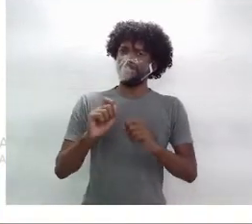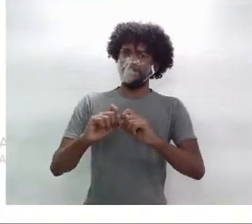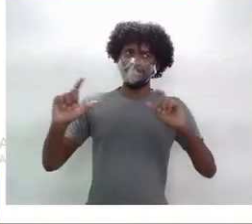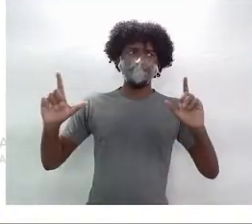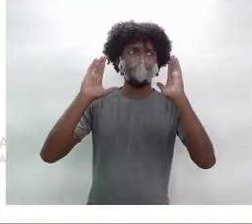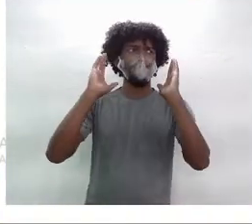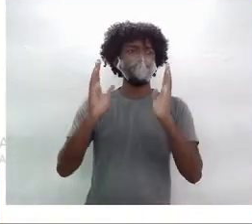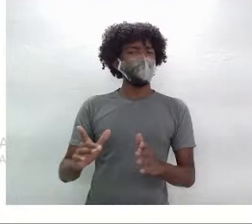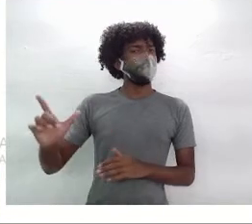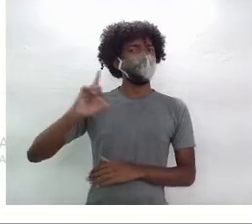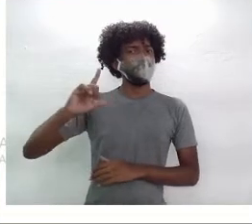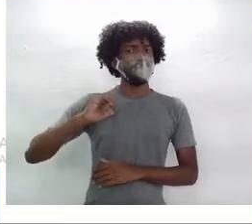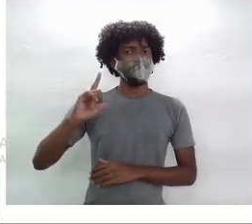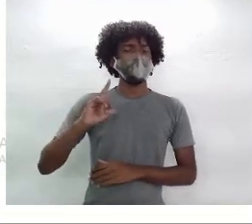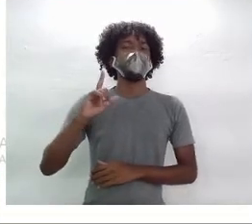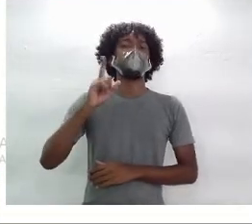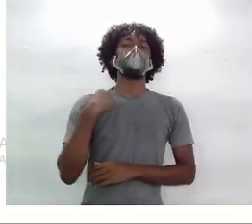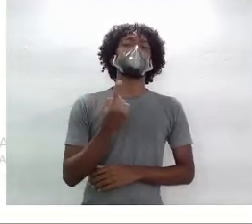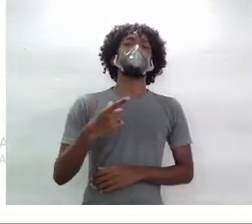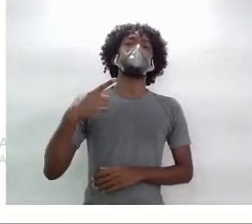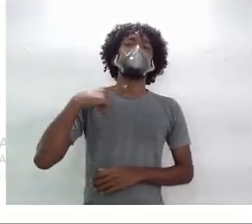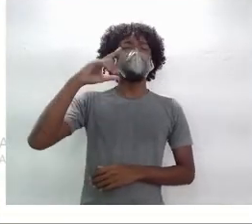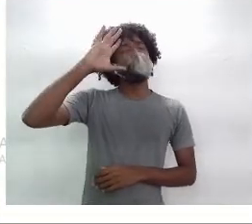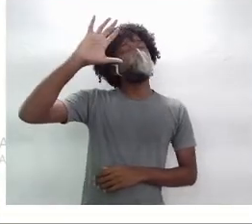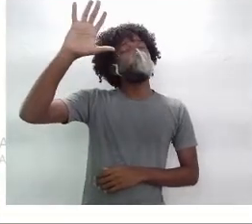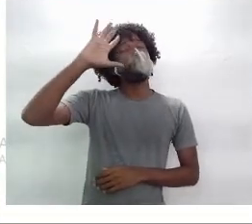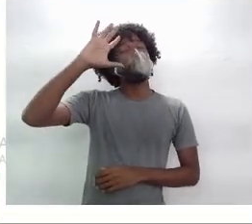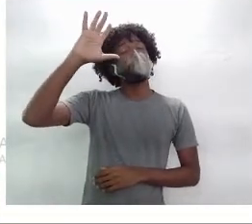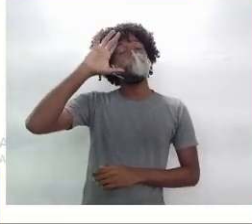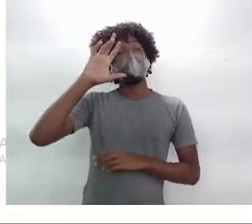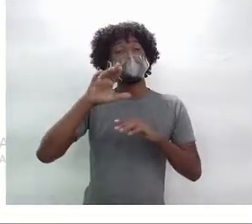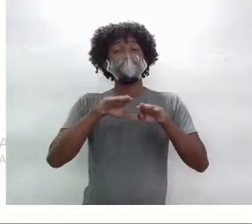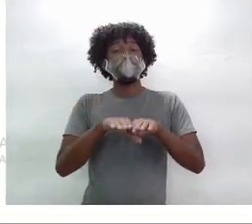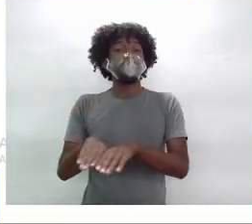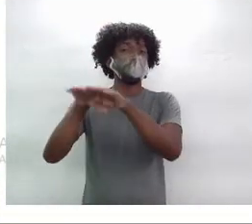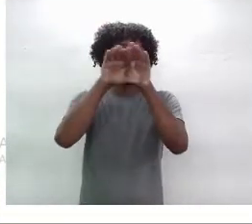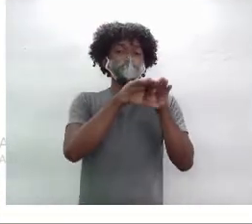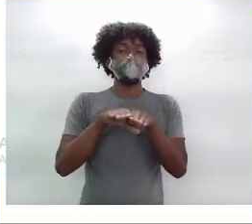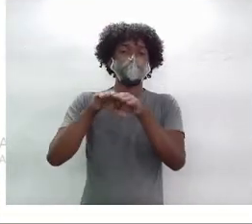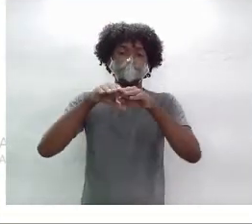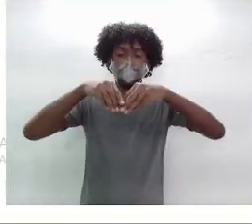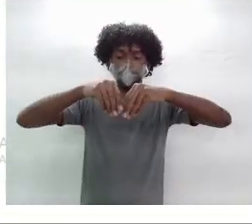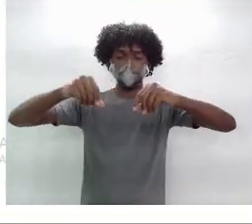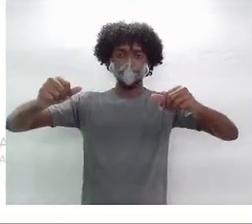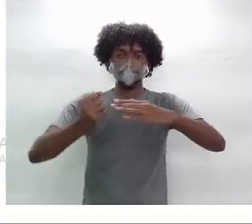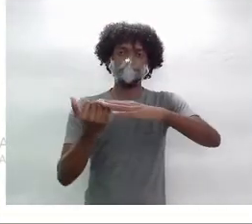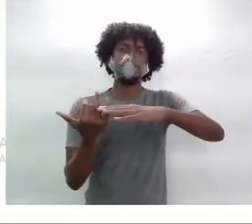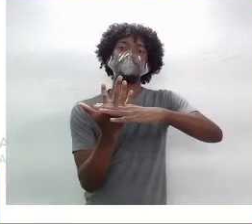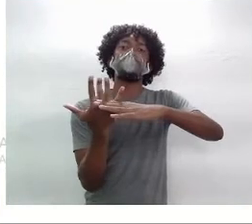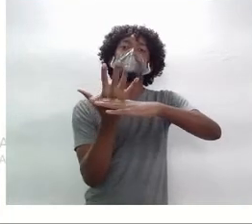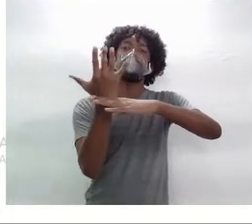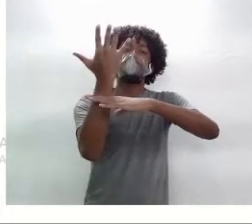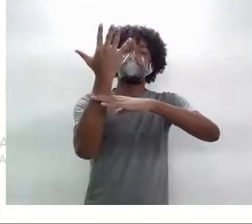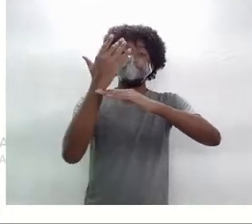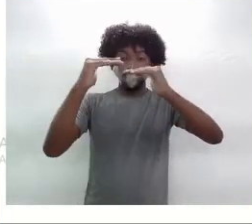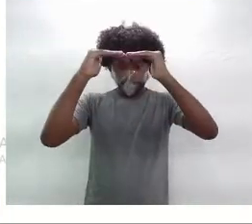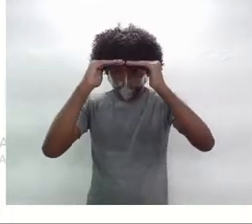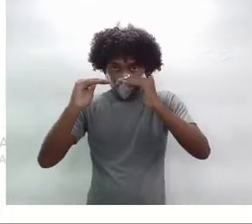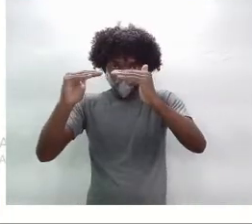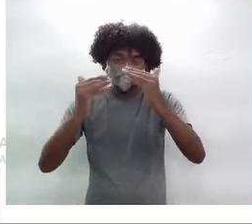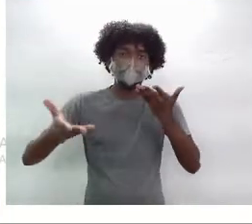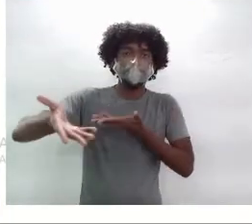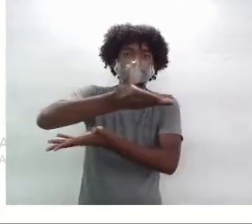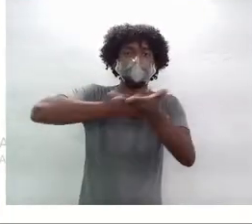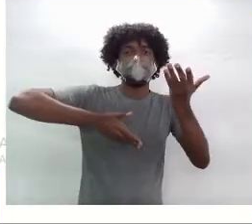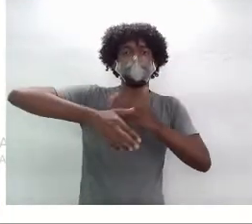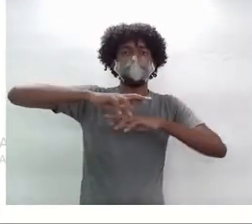nós temos o sonho da igualdade só cresce no terreno do respeito pelas